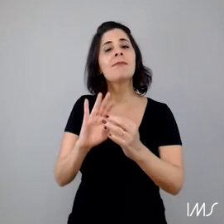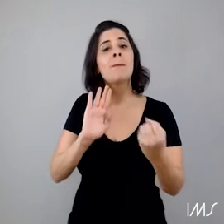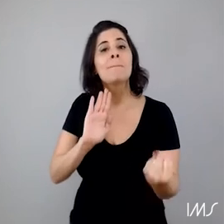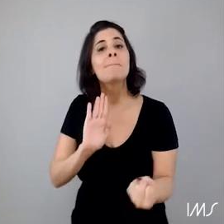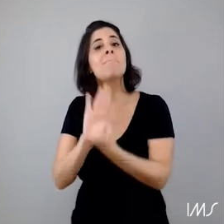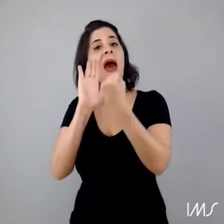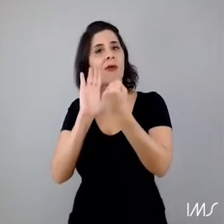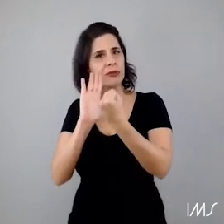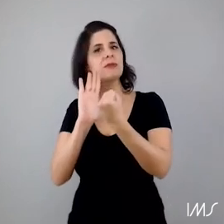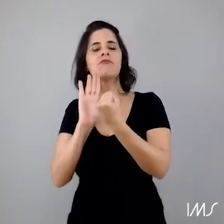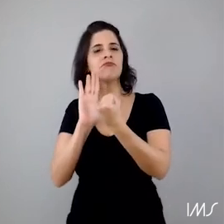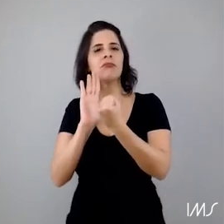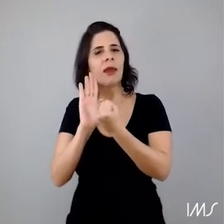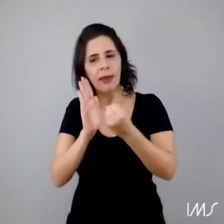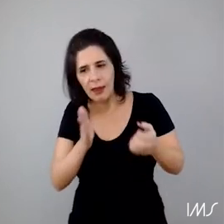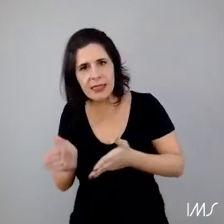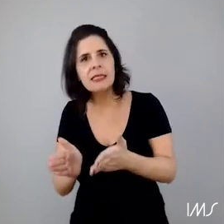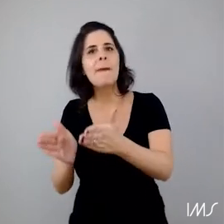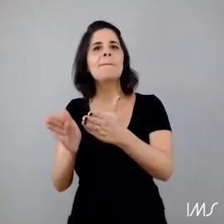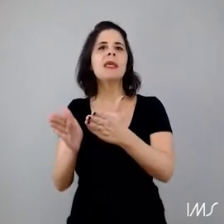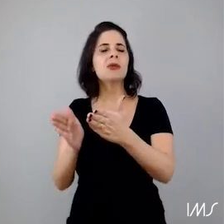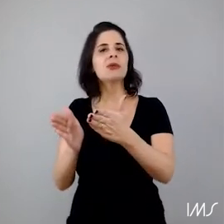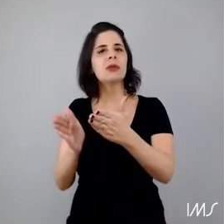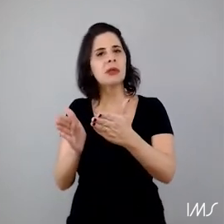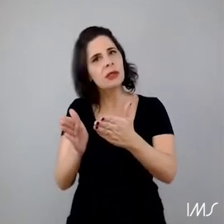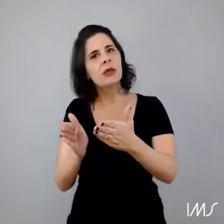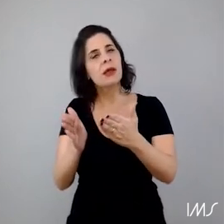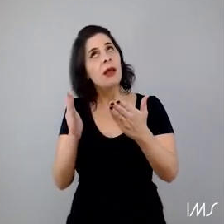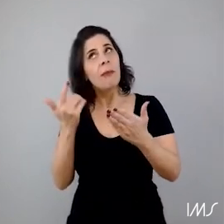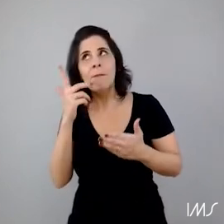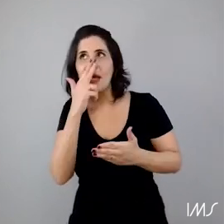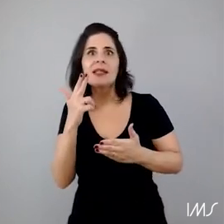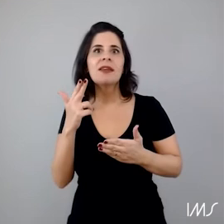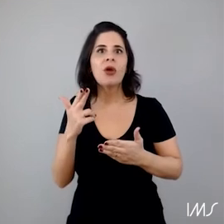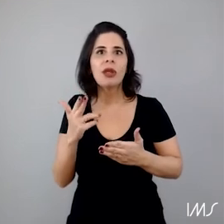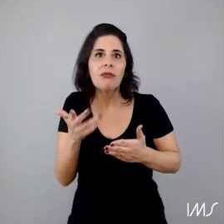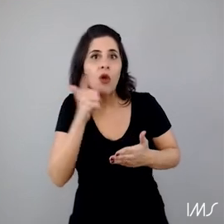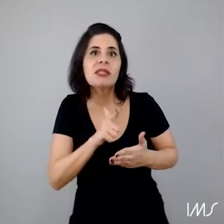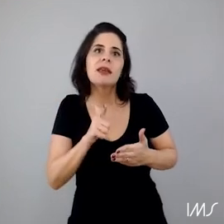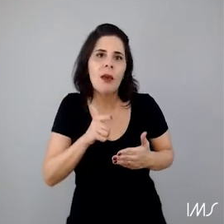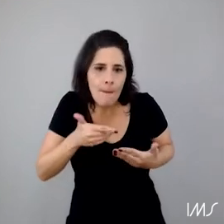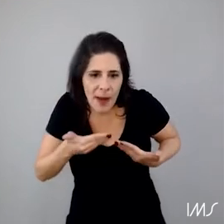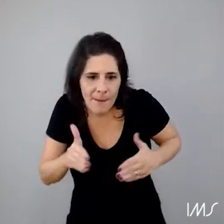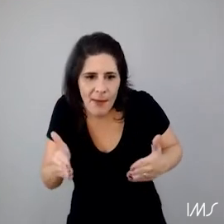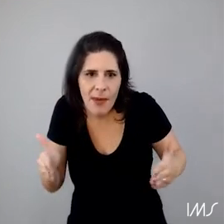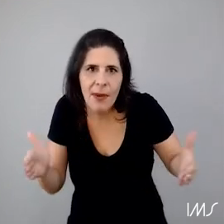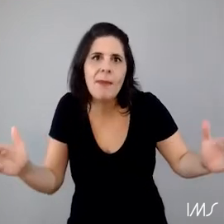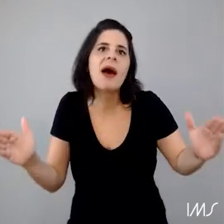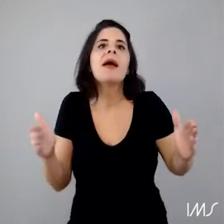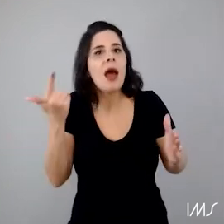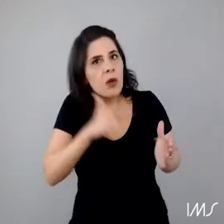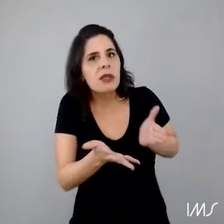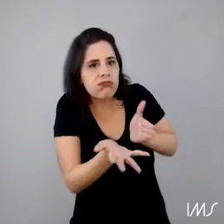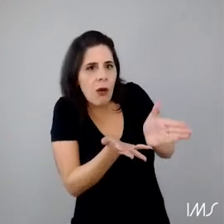pelos marcos que estabeleceram, pelos caminhos que abriram para a